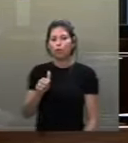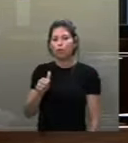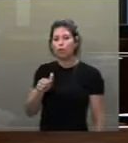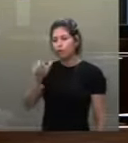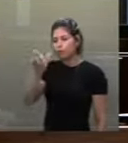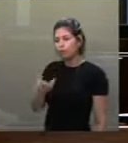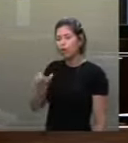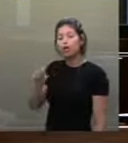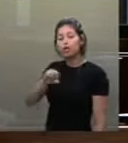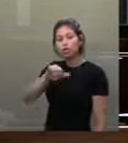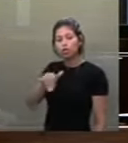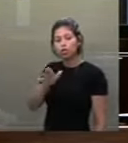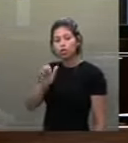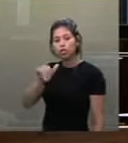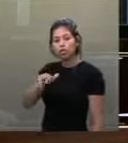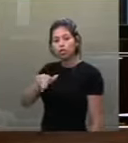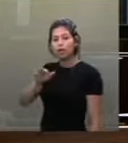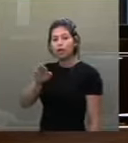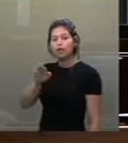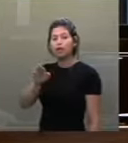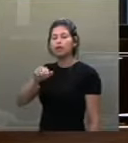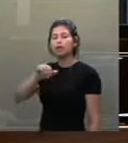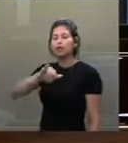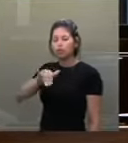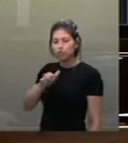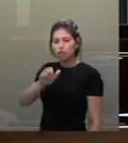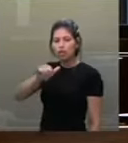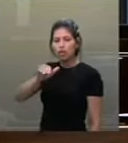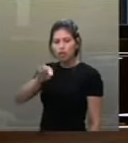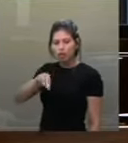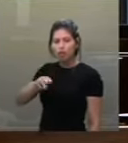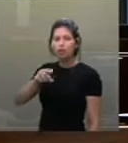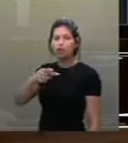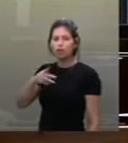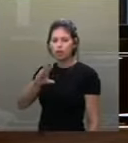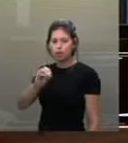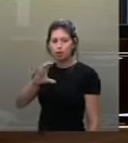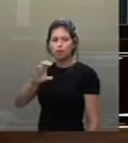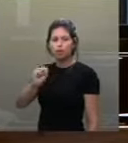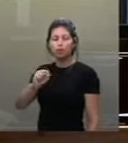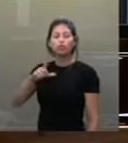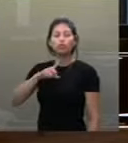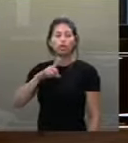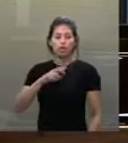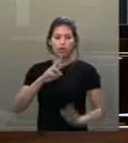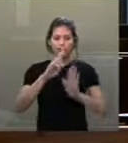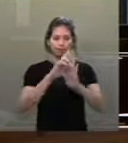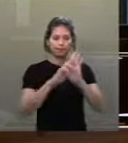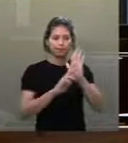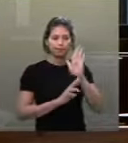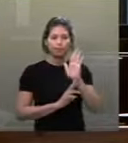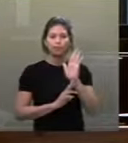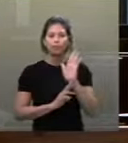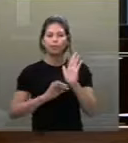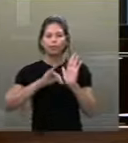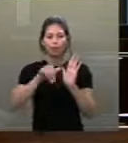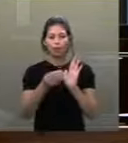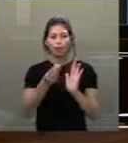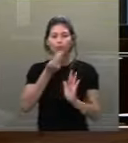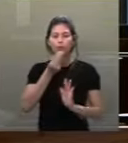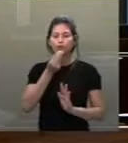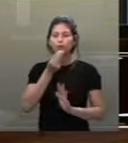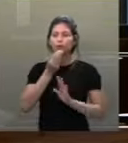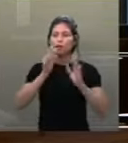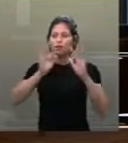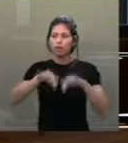Jaime Campos, justamente por ter o mesmo teor. É esse o relatório e eu quero aproveitar para